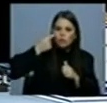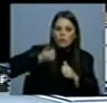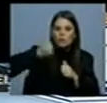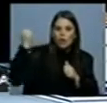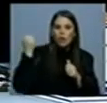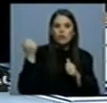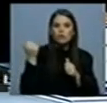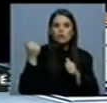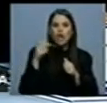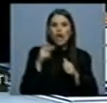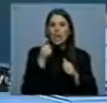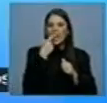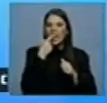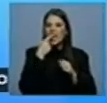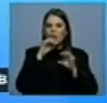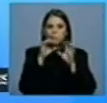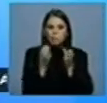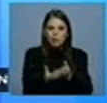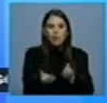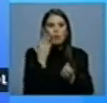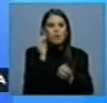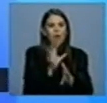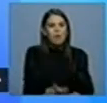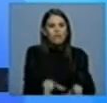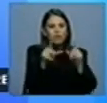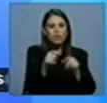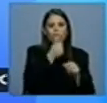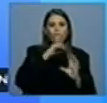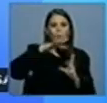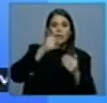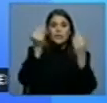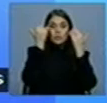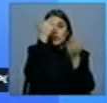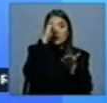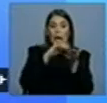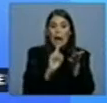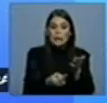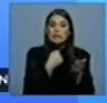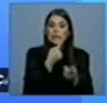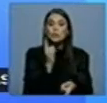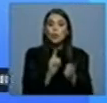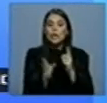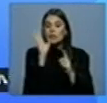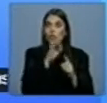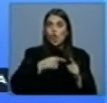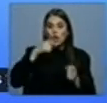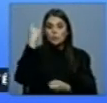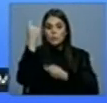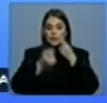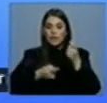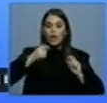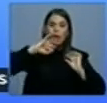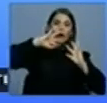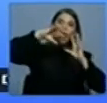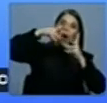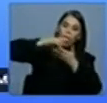a própria evolução de Marte em si. Então chegaram a dados extraordinários. Dizem o seguinte: se nós considerarmos que a atmosfera primitiva